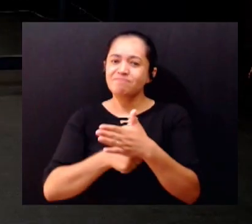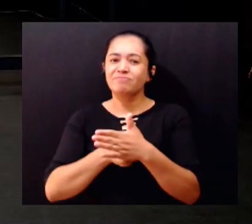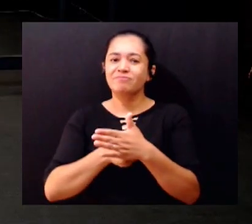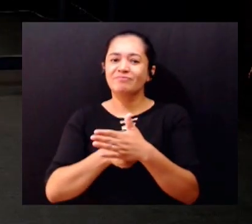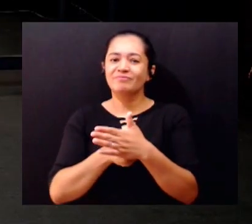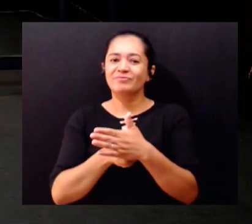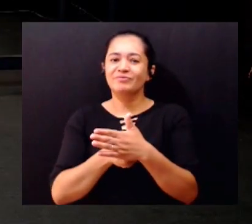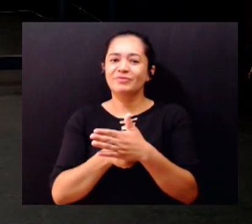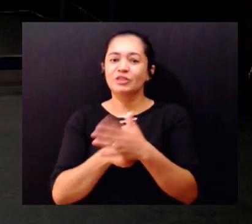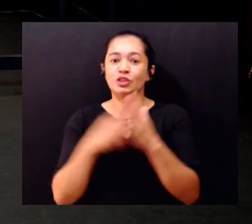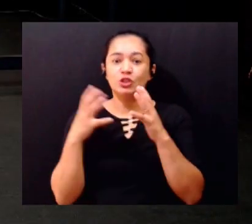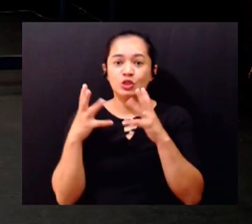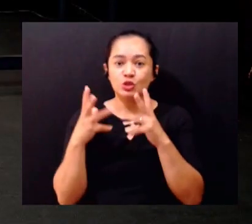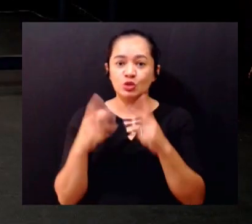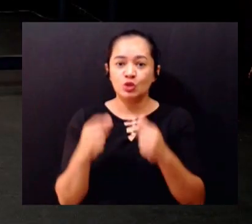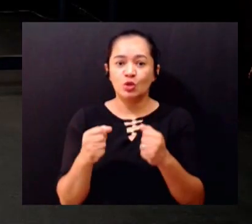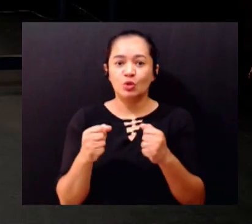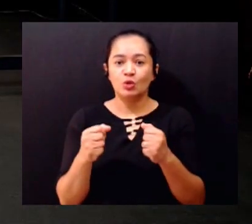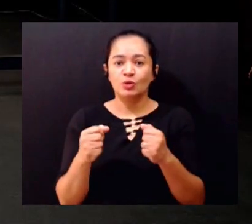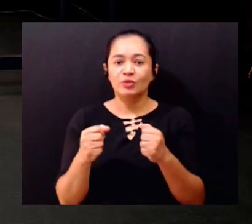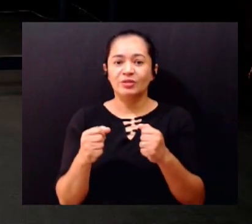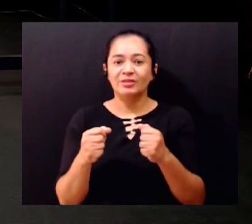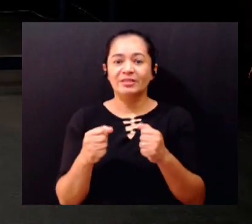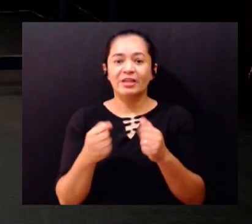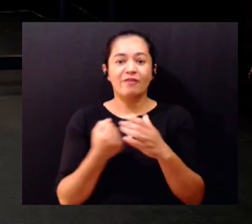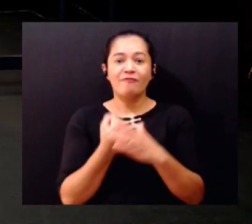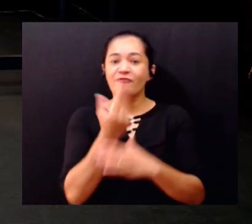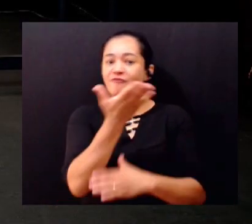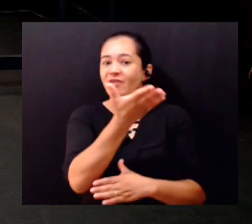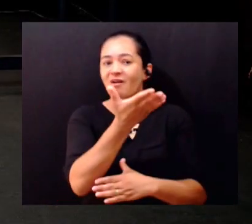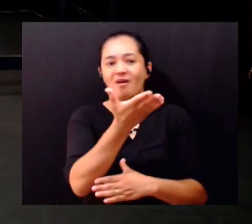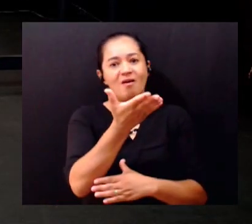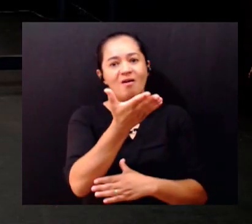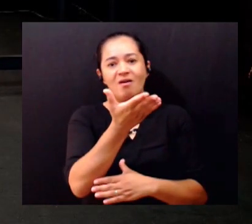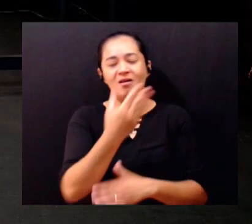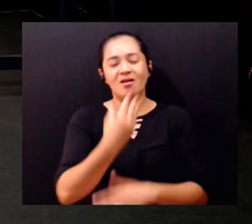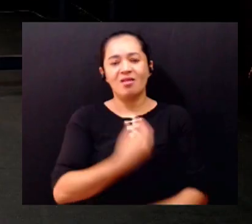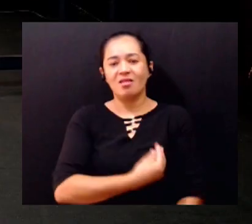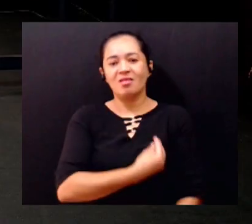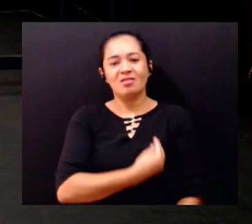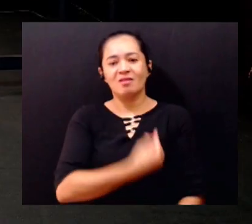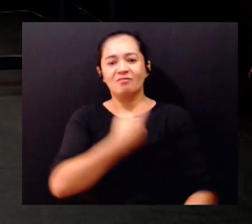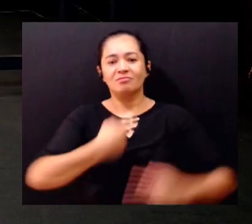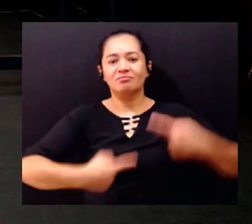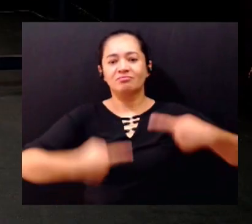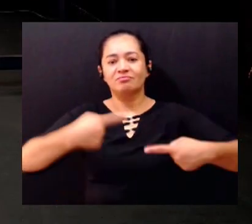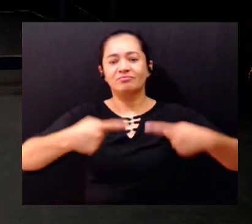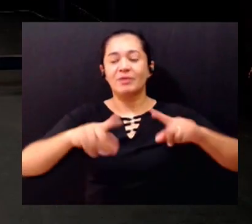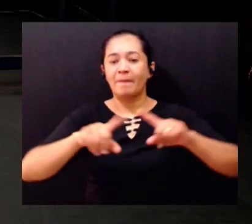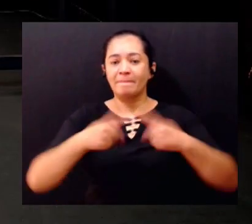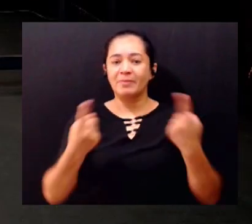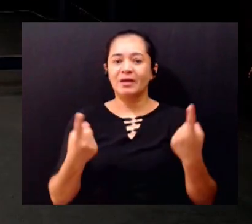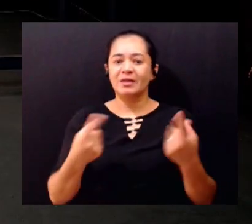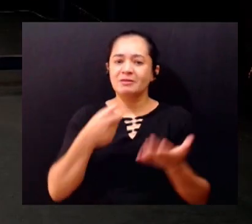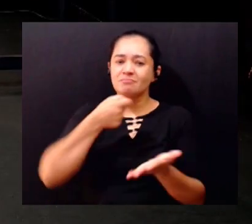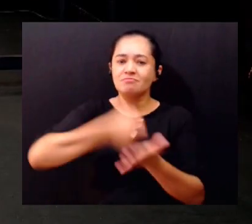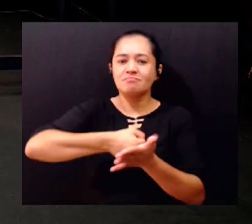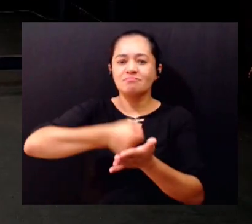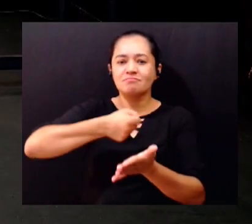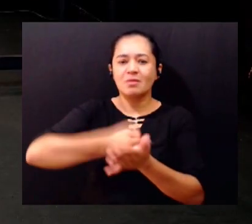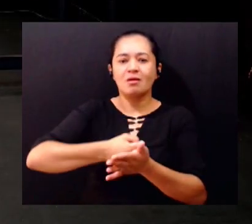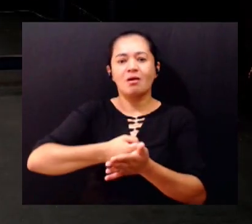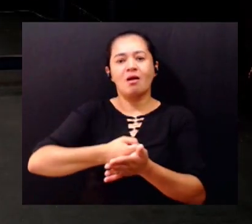mundo que estava fora da vida política, mas que estavam pagando pelos políticos.